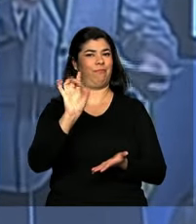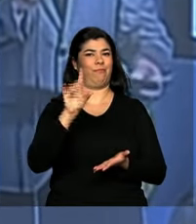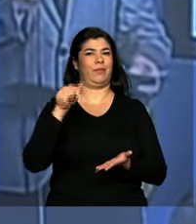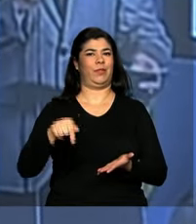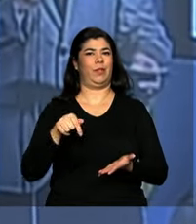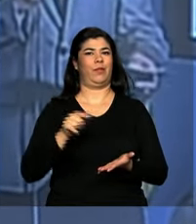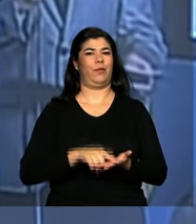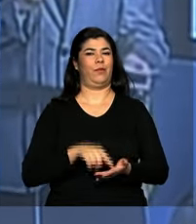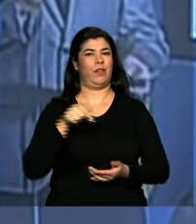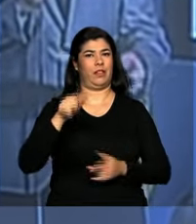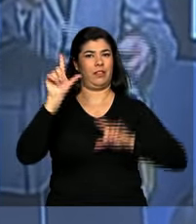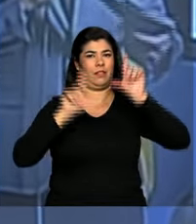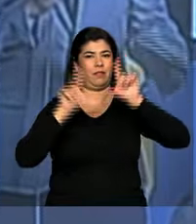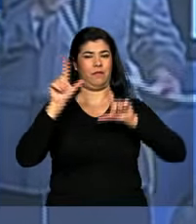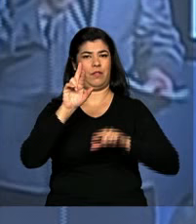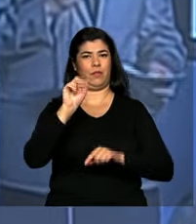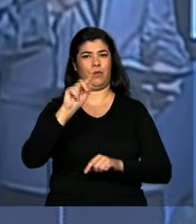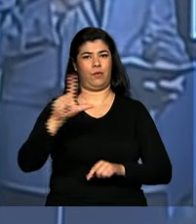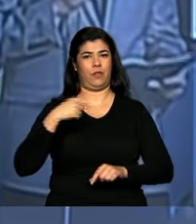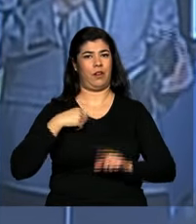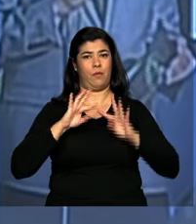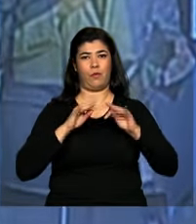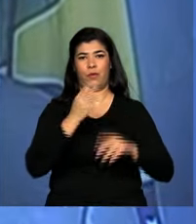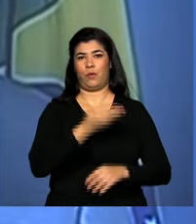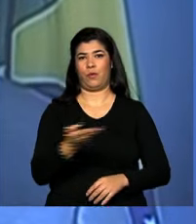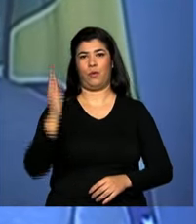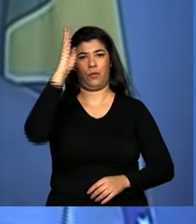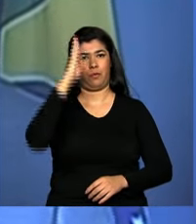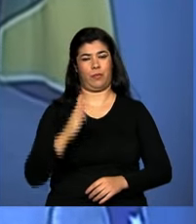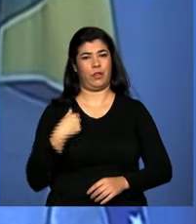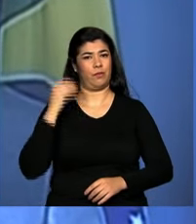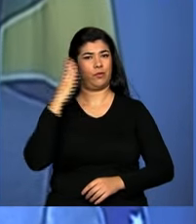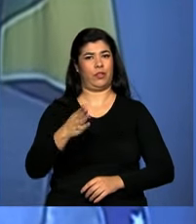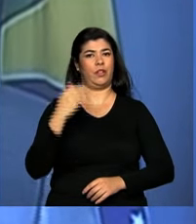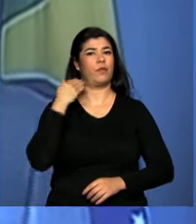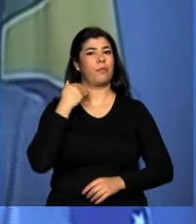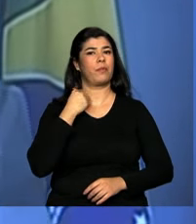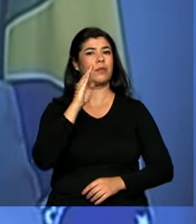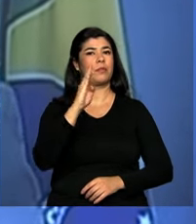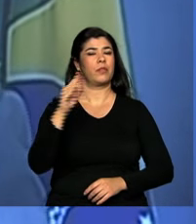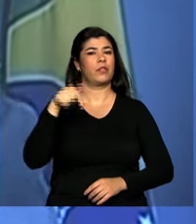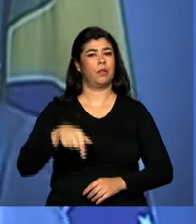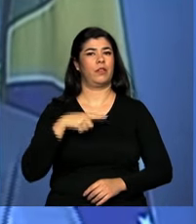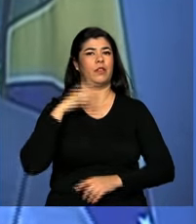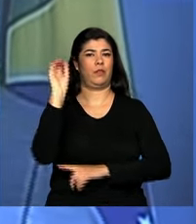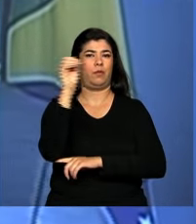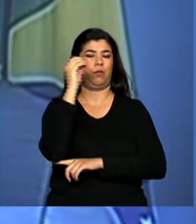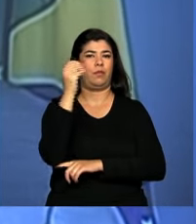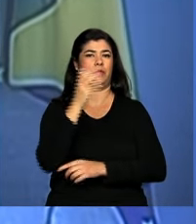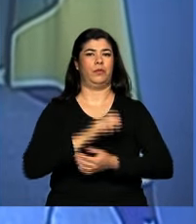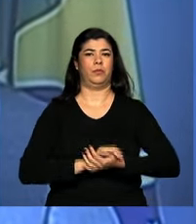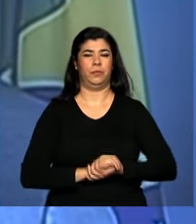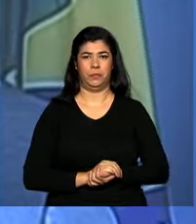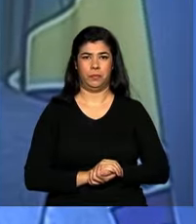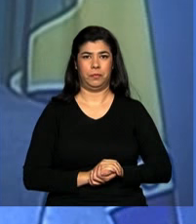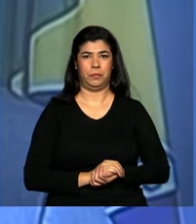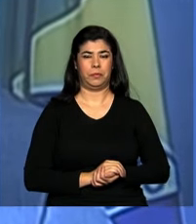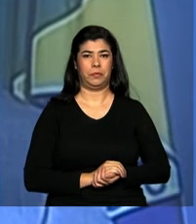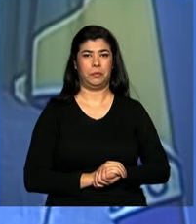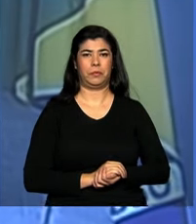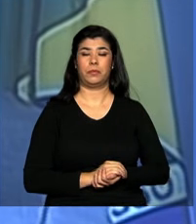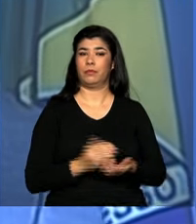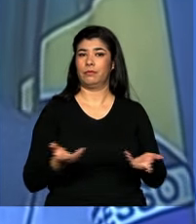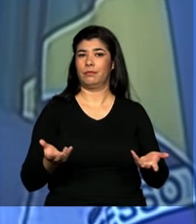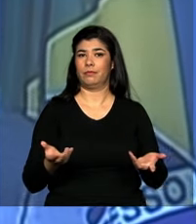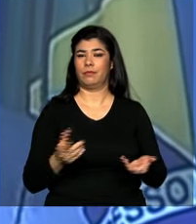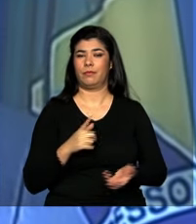aqui pelas lentes do Canal Rural, hoje para todo o Brasil, direto do Banco do Brasil, aqui na Superintendência do Rio Grande do Sul. E,